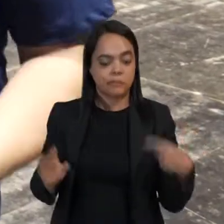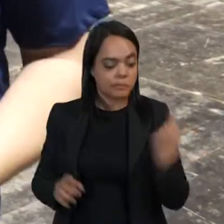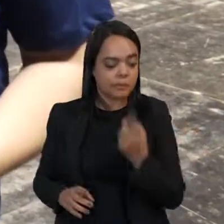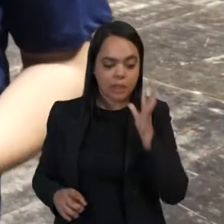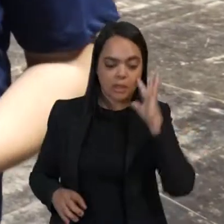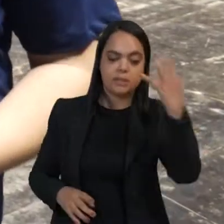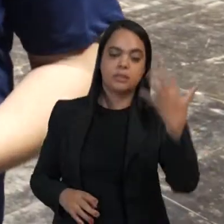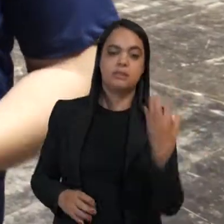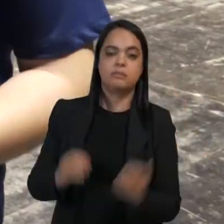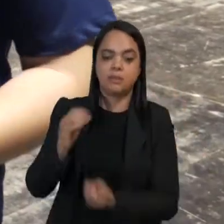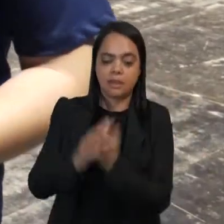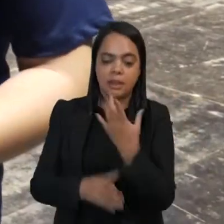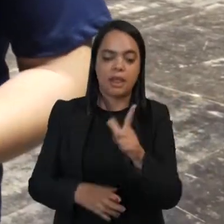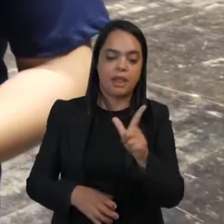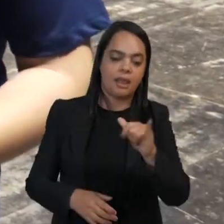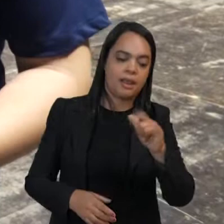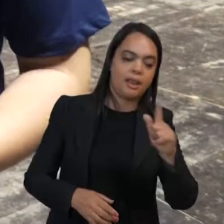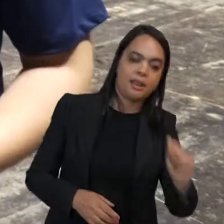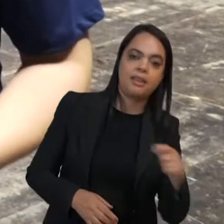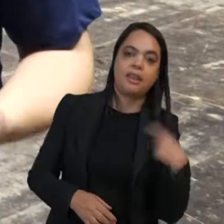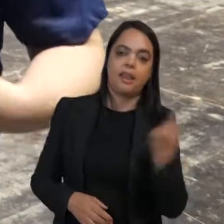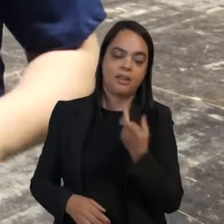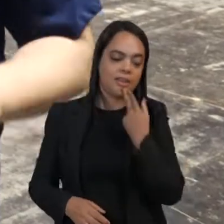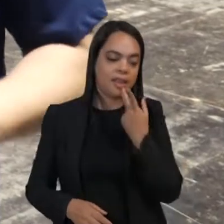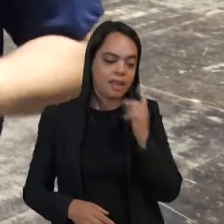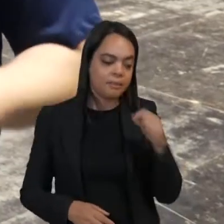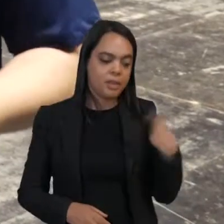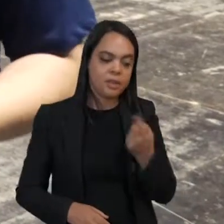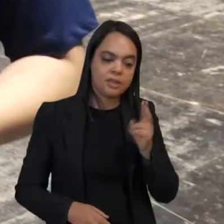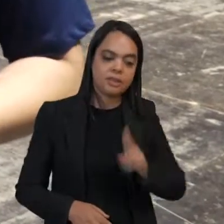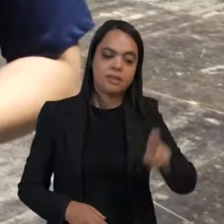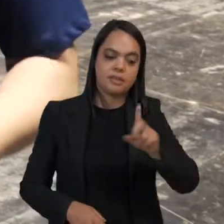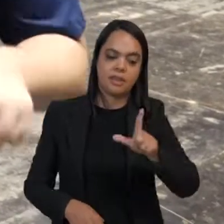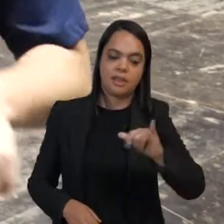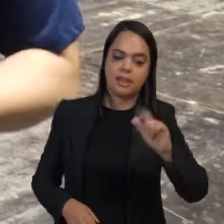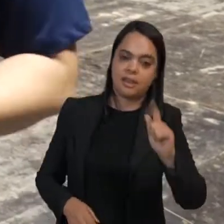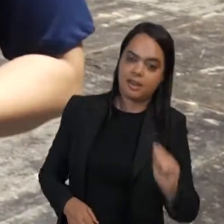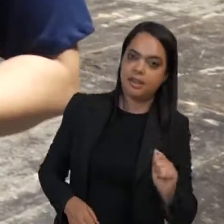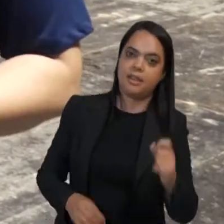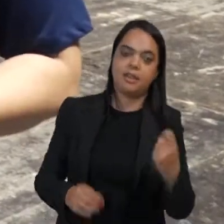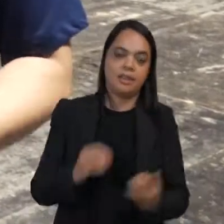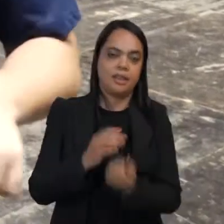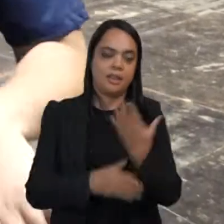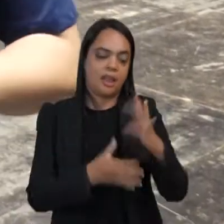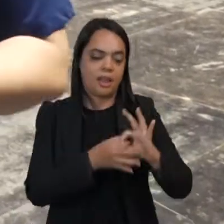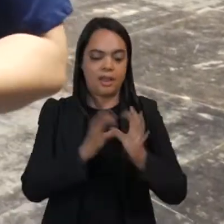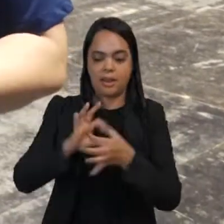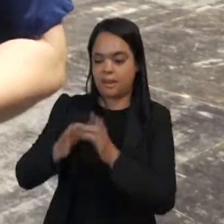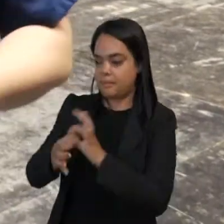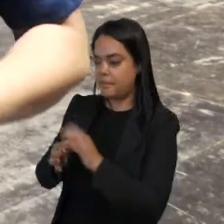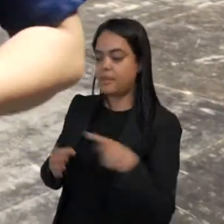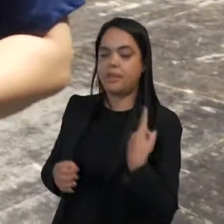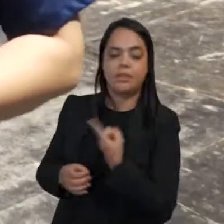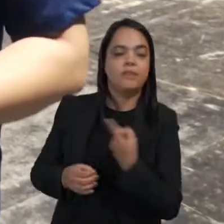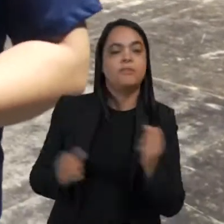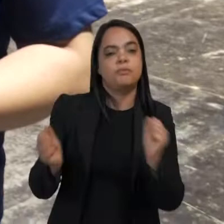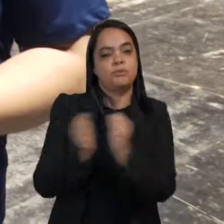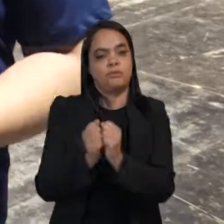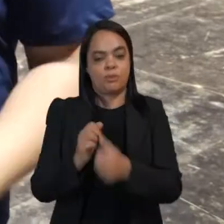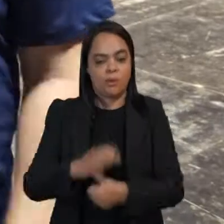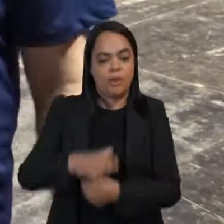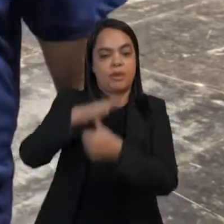e a gente decidiu montar a Liga. E aí, nisso, agora a gente falou assim, então, a gente vai usar a Liga também para fazer a Olimpíada. A gente vai construir junto com a